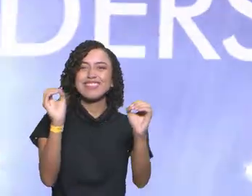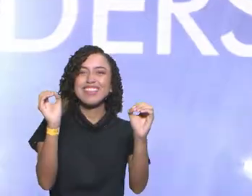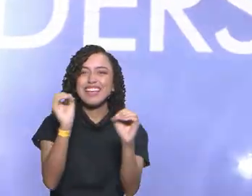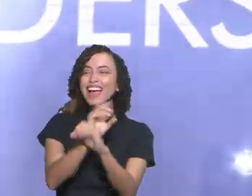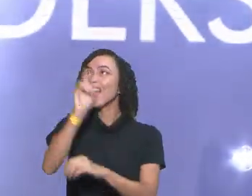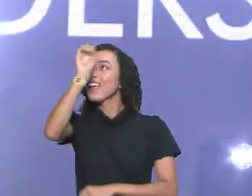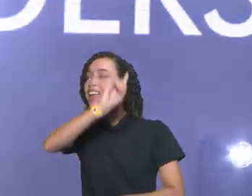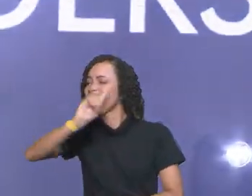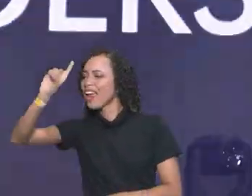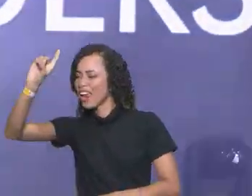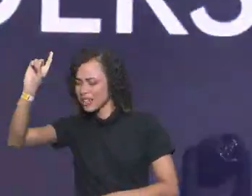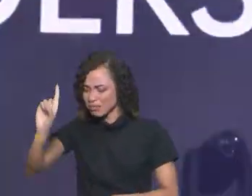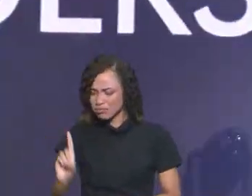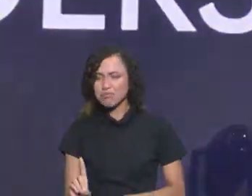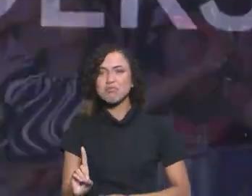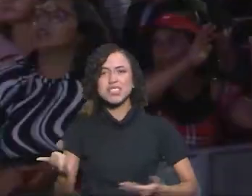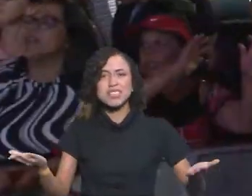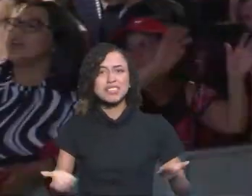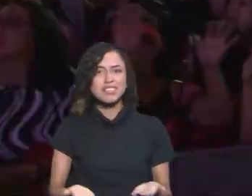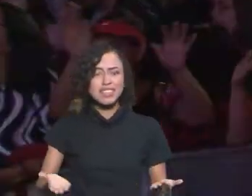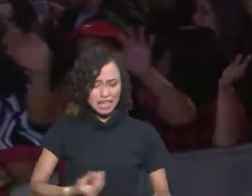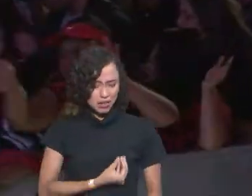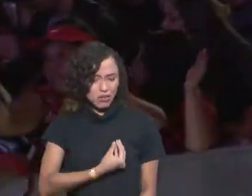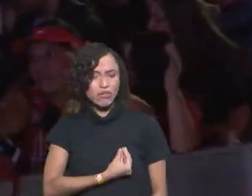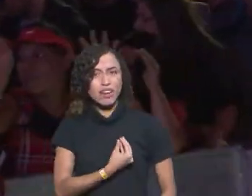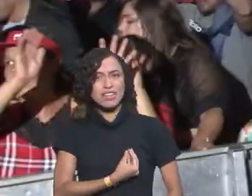Ninguém está aqui